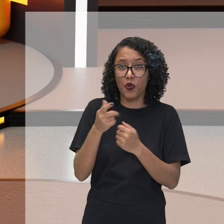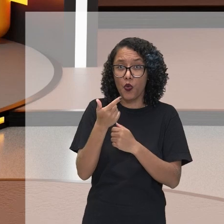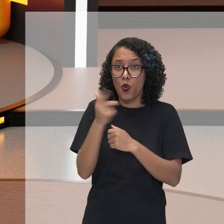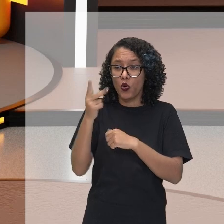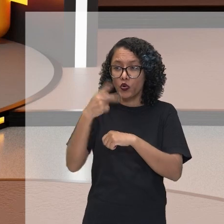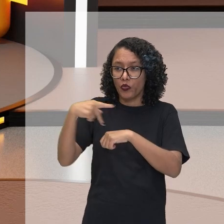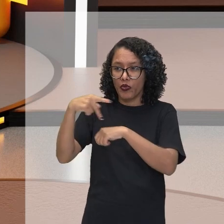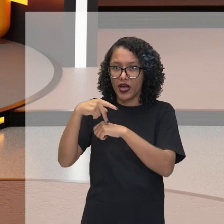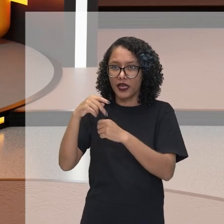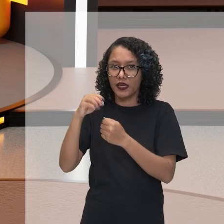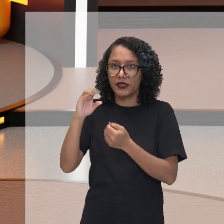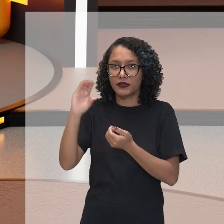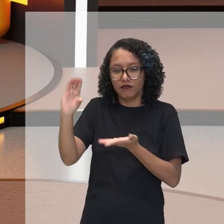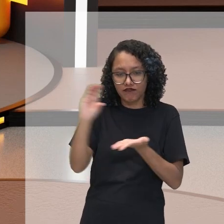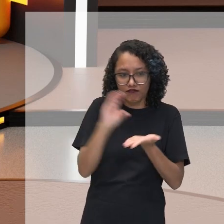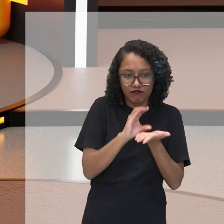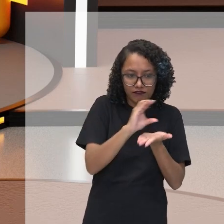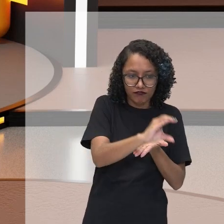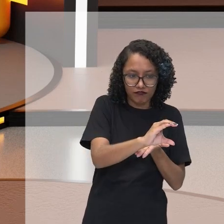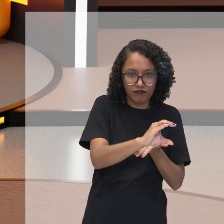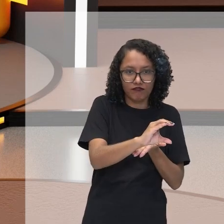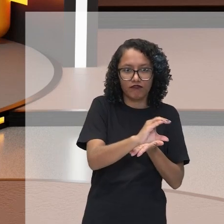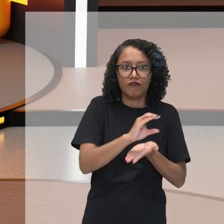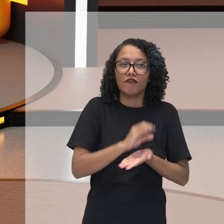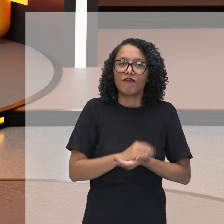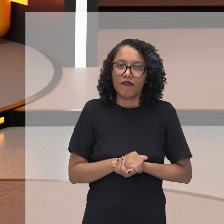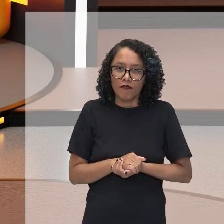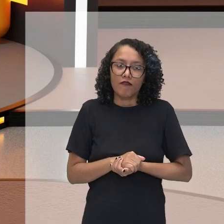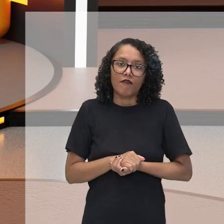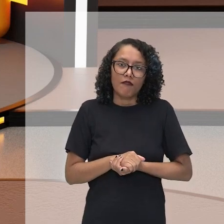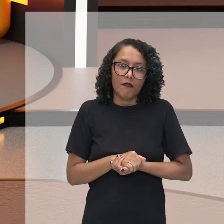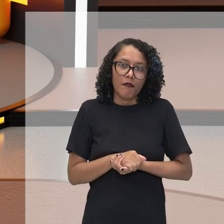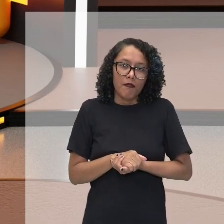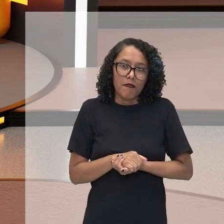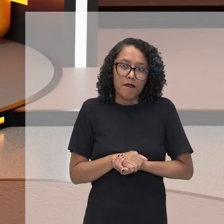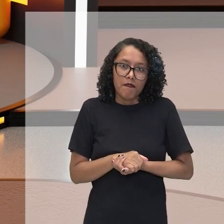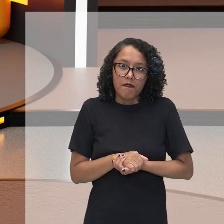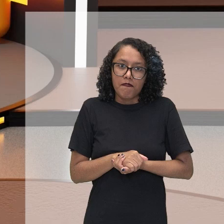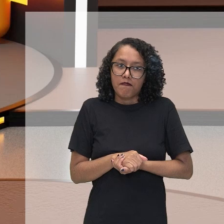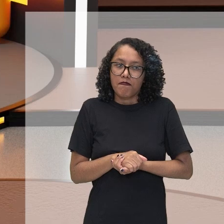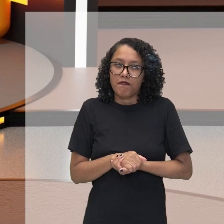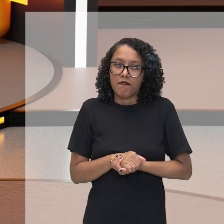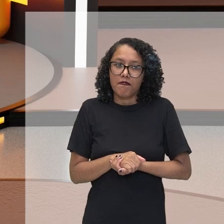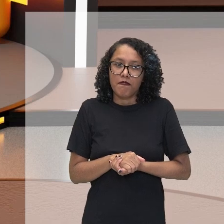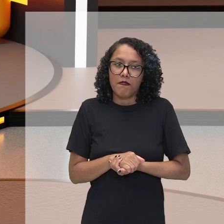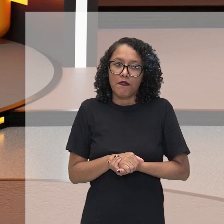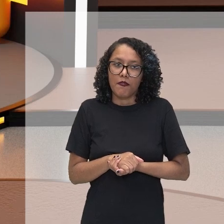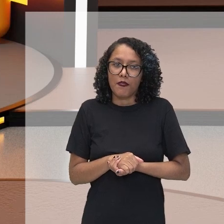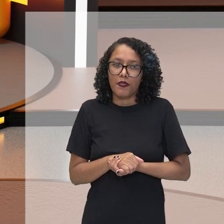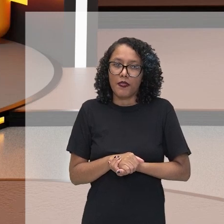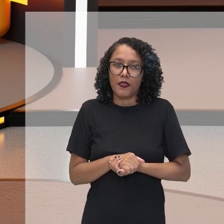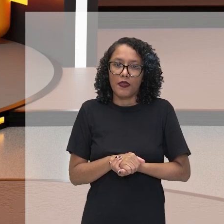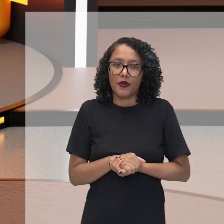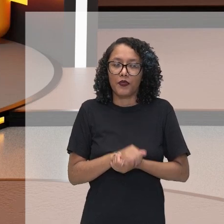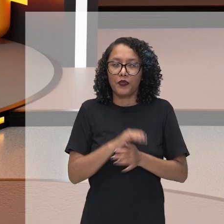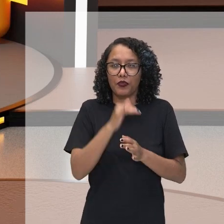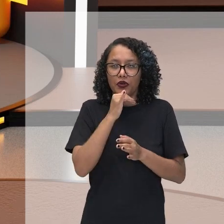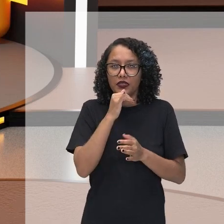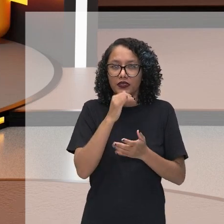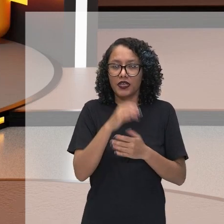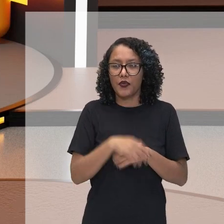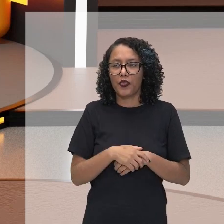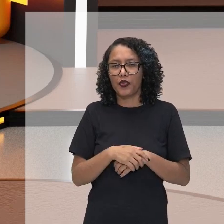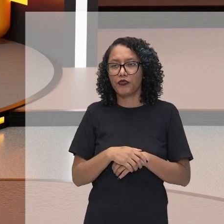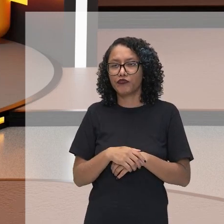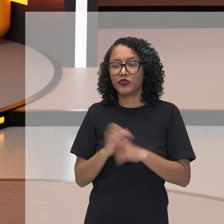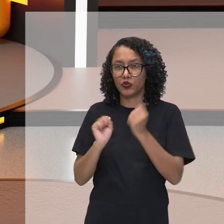investimentos estrangeiros, tá? Então, esses países, eles vão, né, começar a brecar ali indústrias de outros